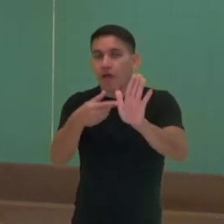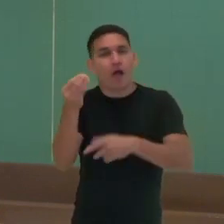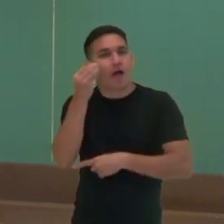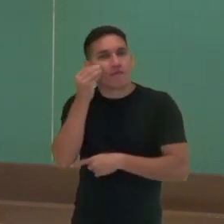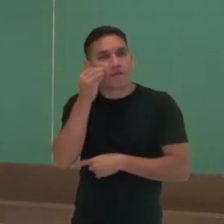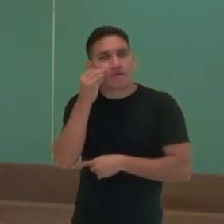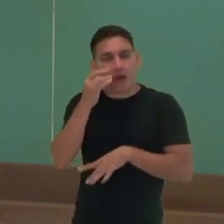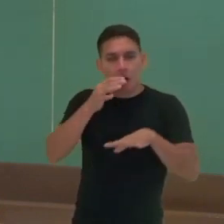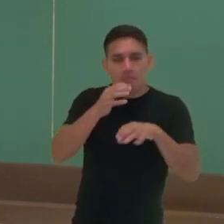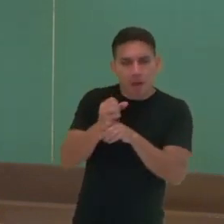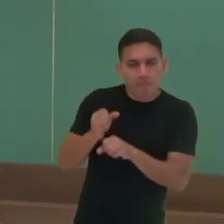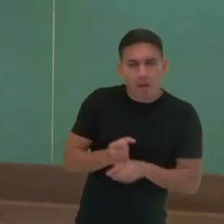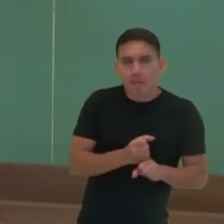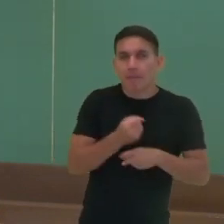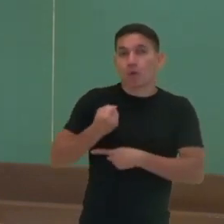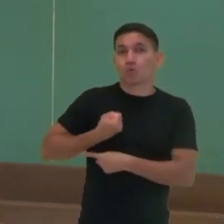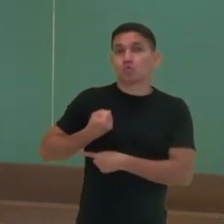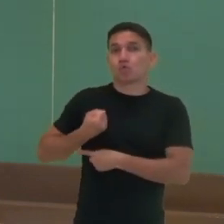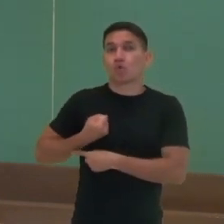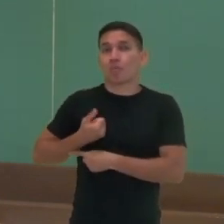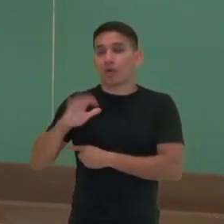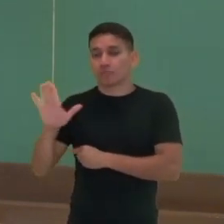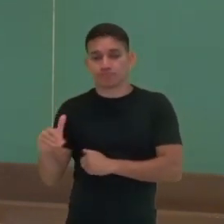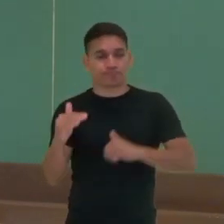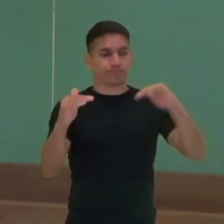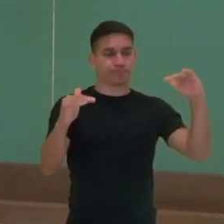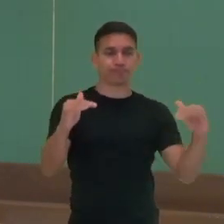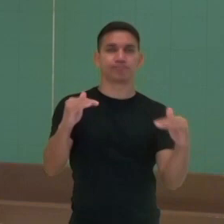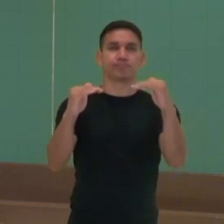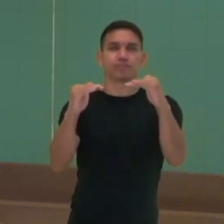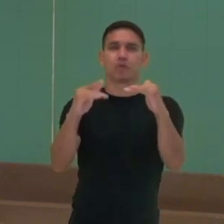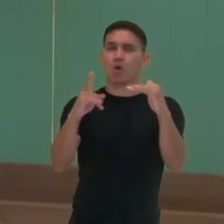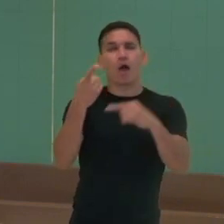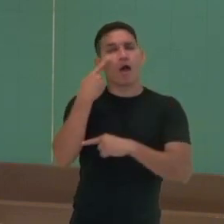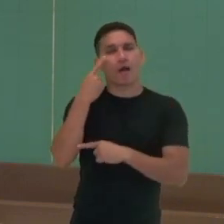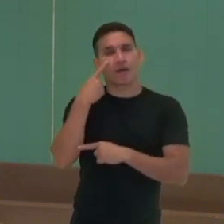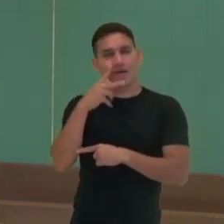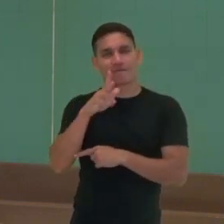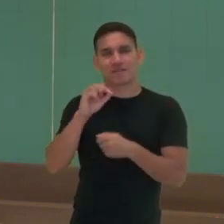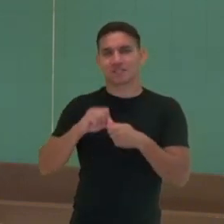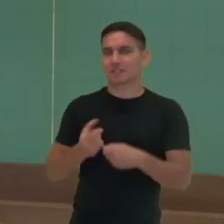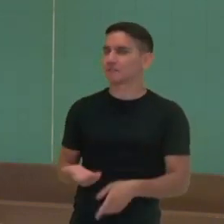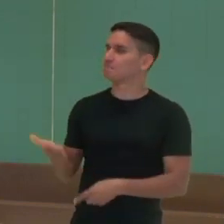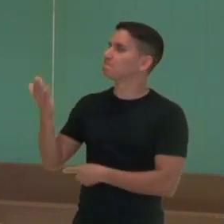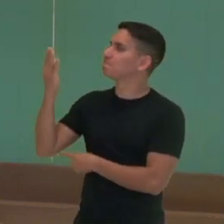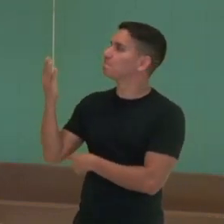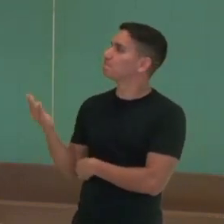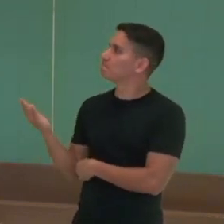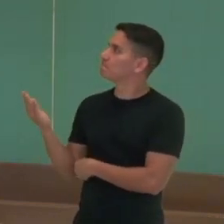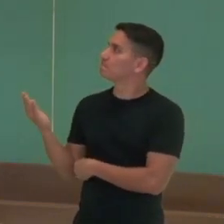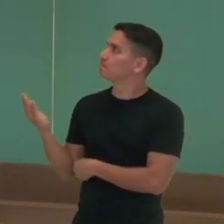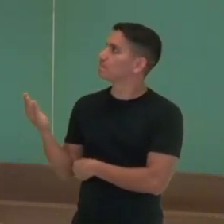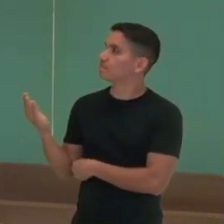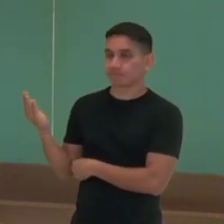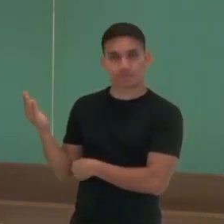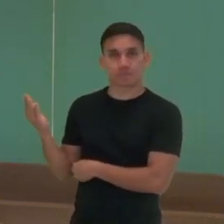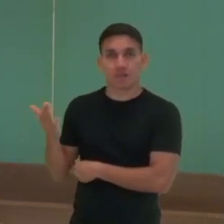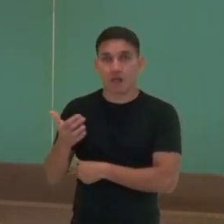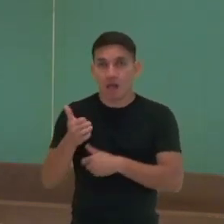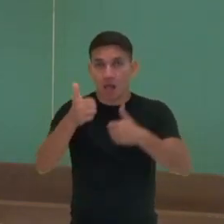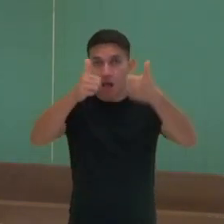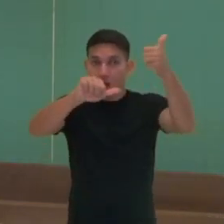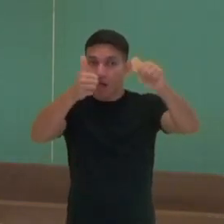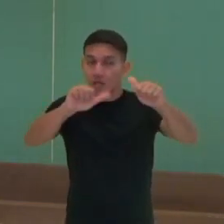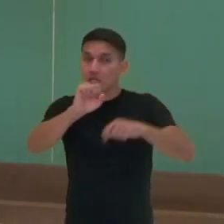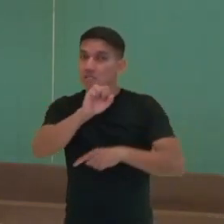os números diretamente proporcionais. Então, vamos para o praticando 1. Veja, verificar se